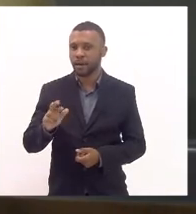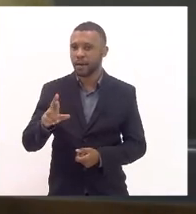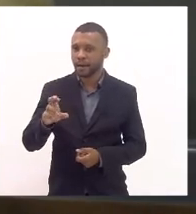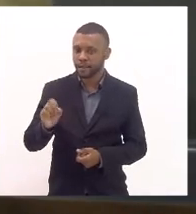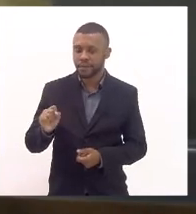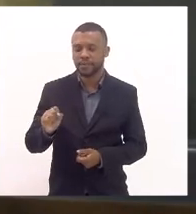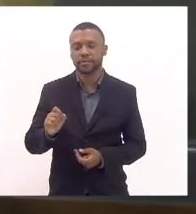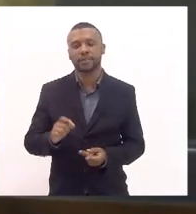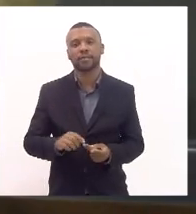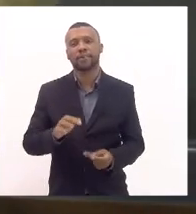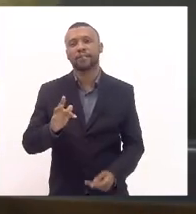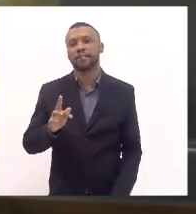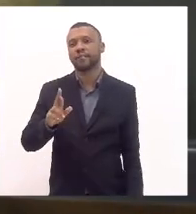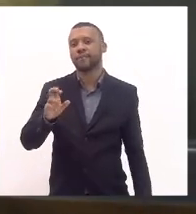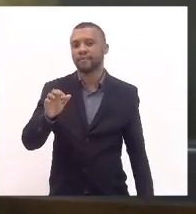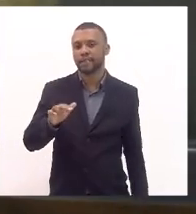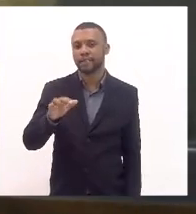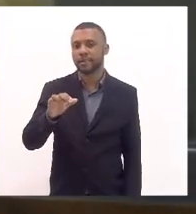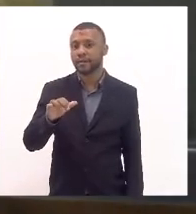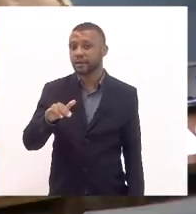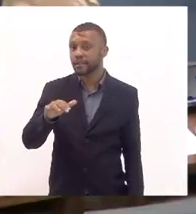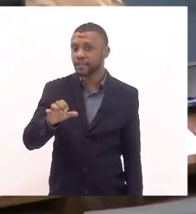Franciane Motta